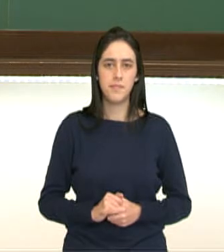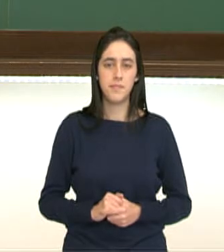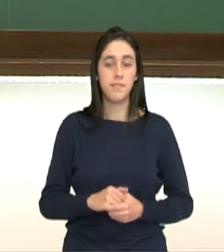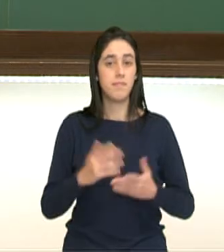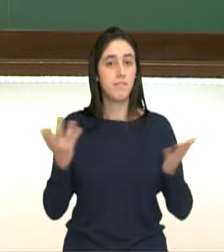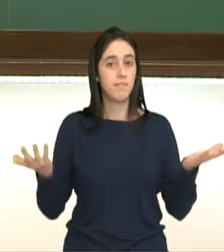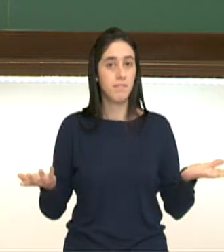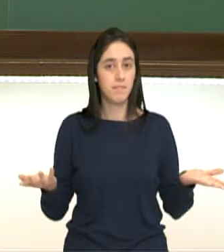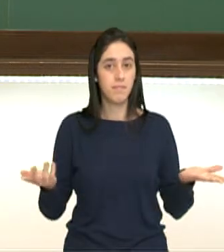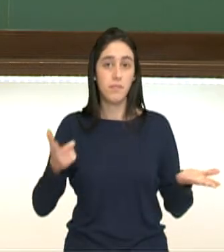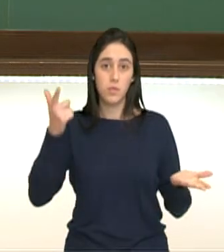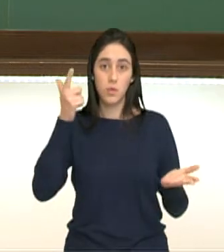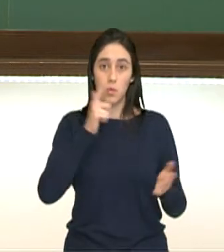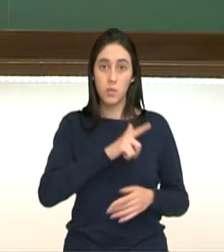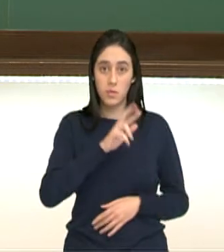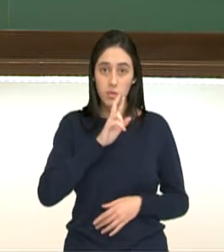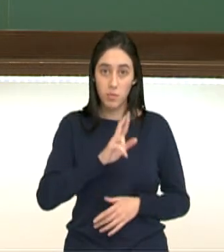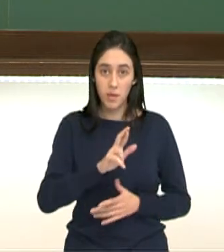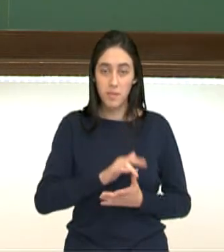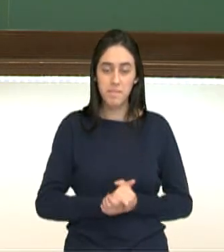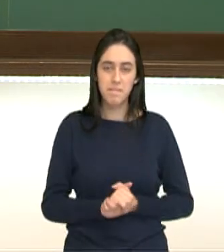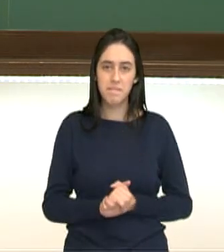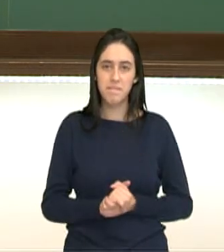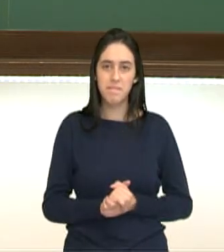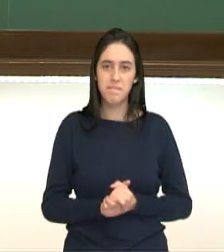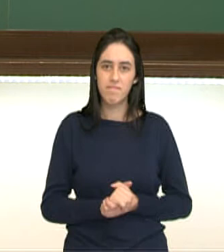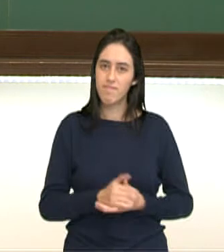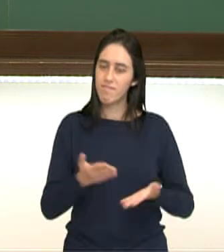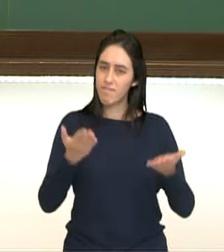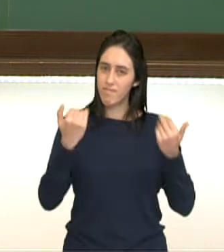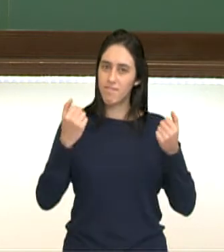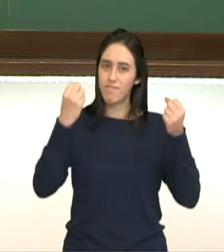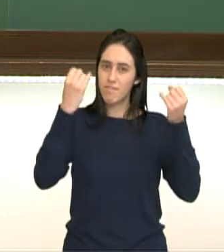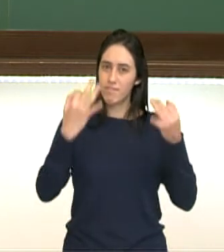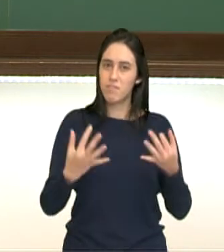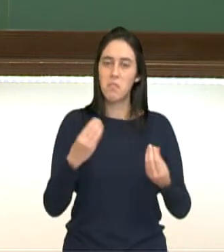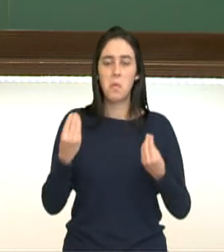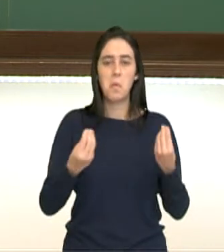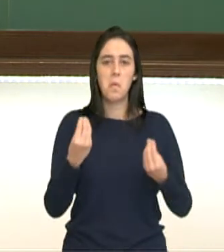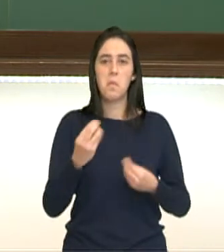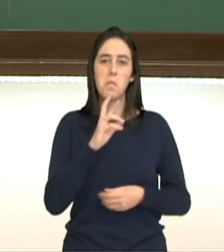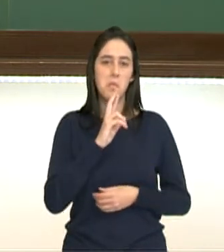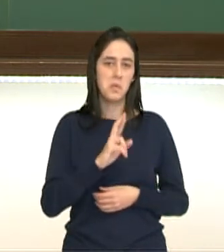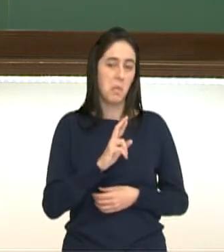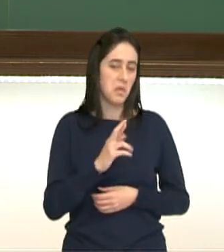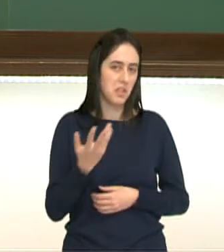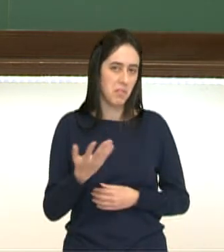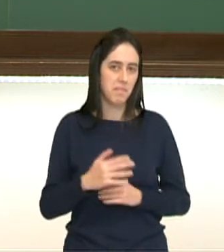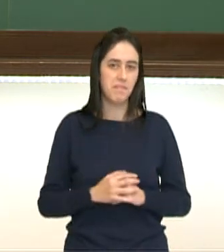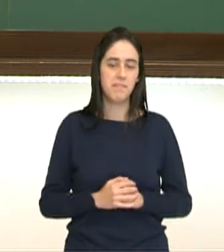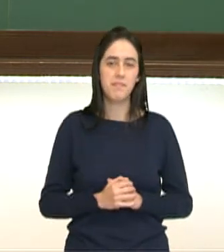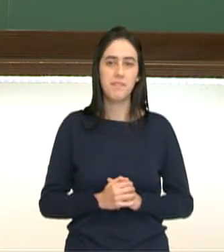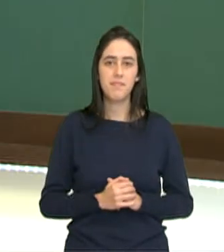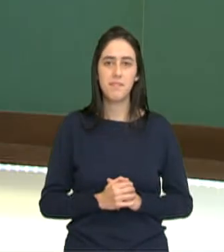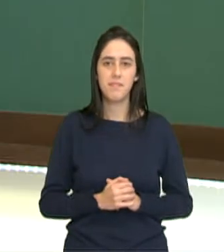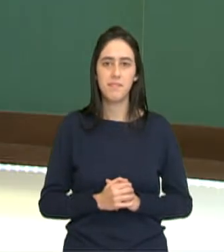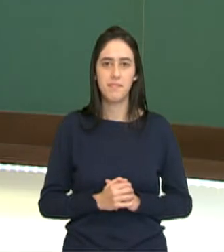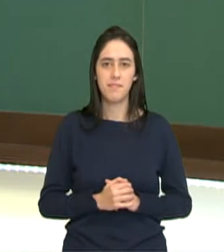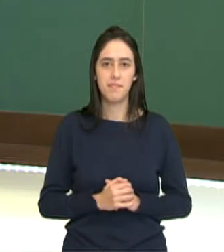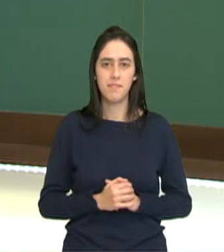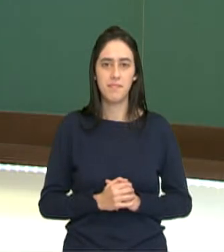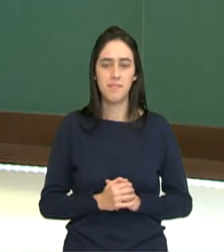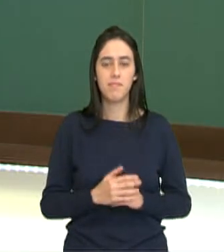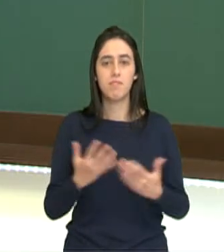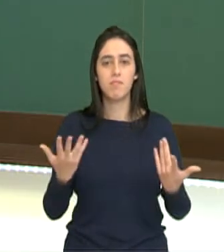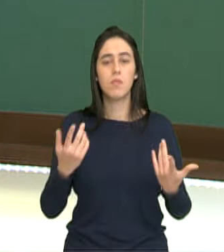E aí, pessoal, responderam a questão? Vamos falar um pouquinho sobre as expectativas de resposta? Olha só, a preferência de qual